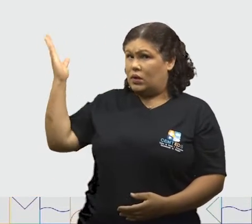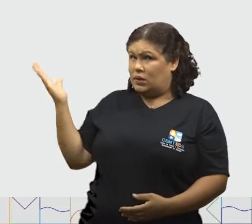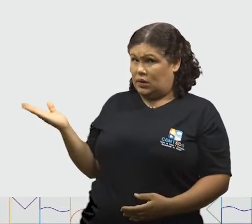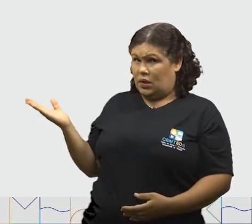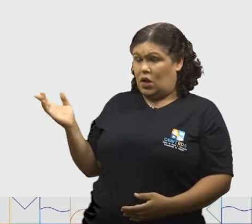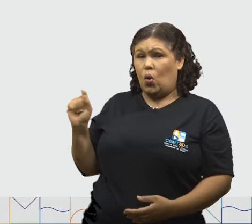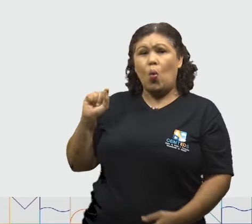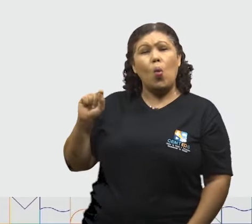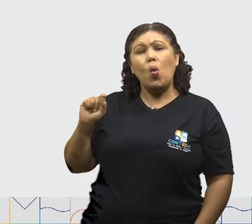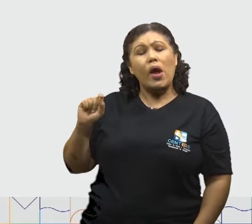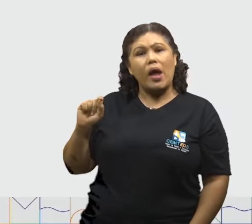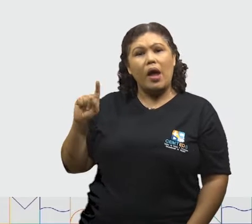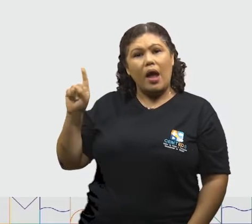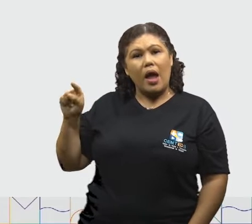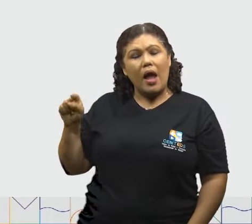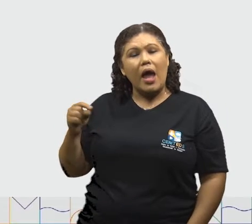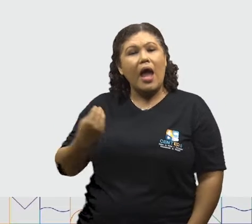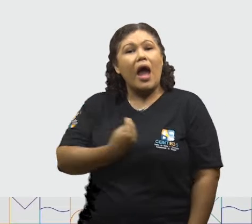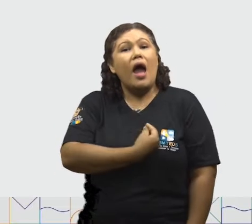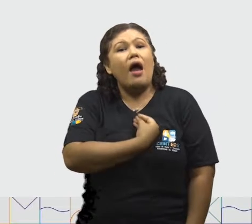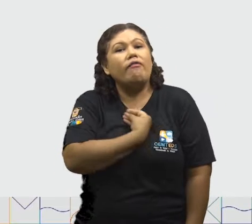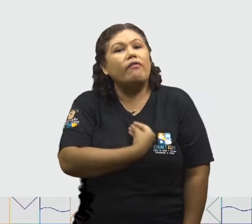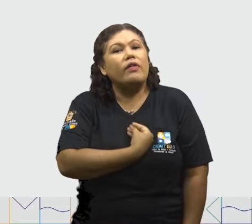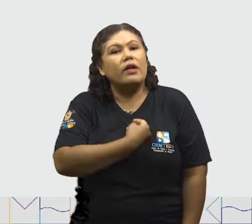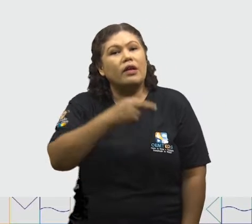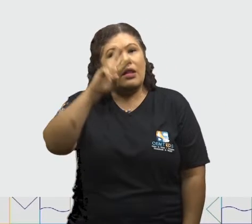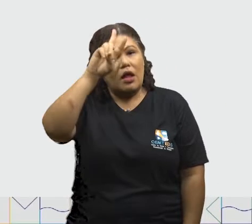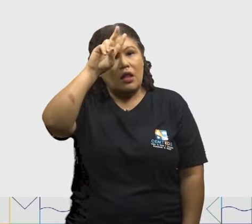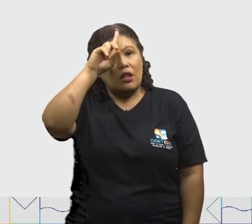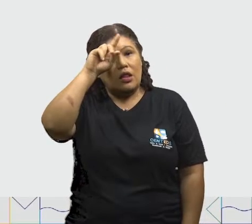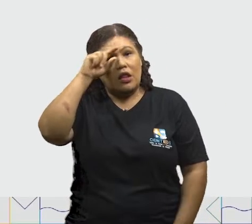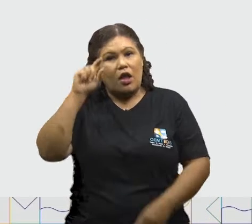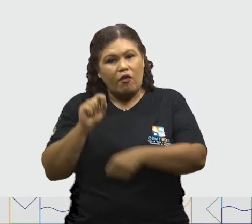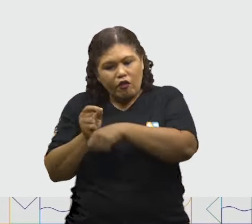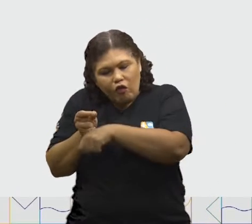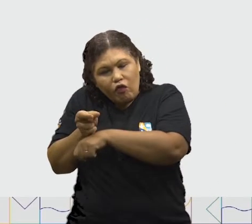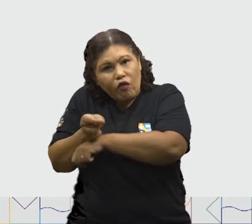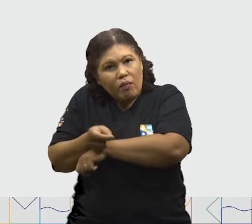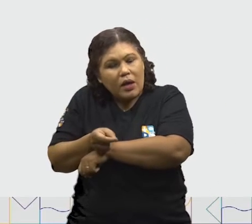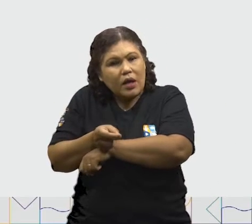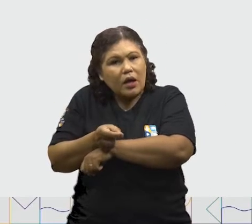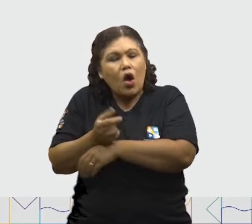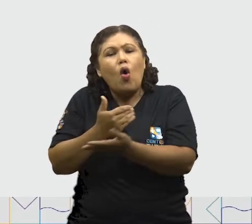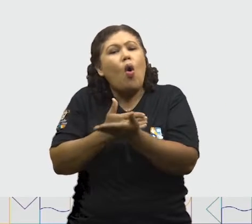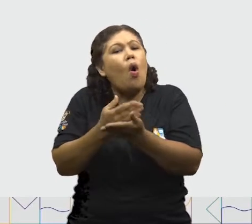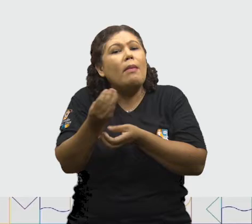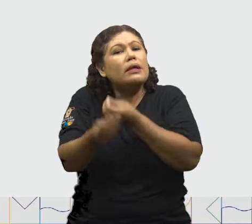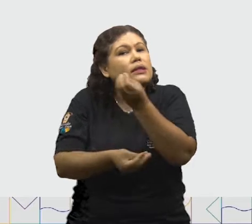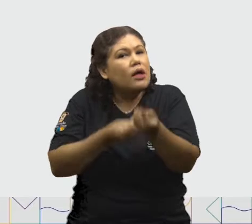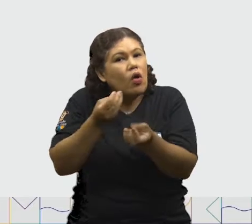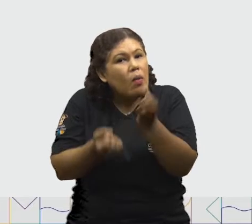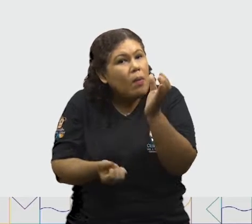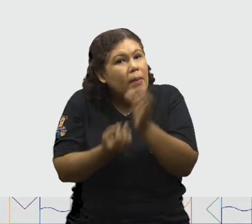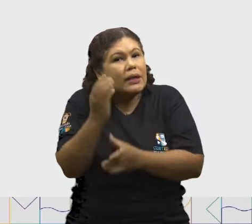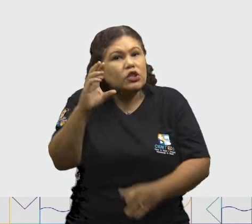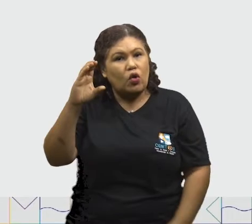diagrama revela o ciclo de vida da formiga, que se inicia nos ovos,